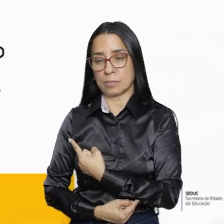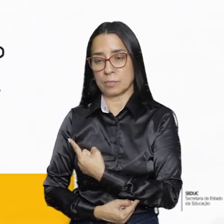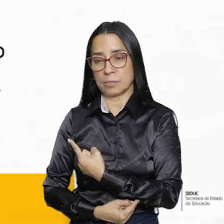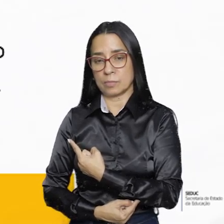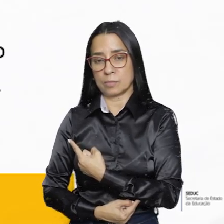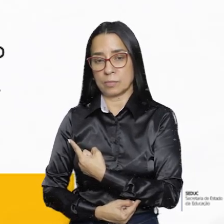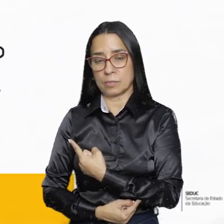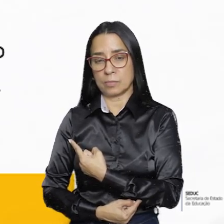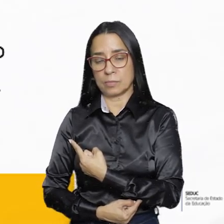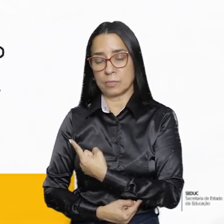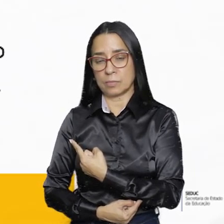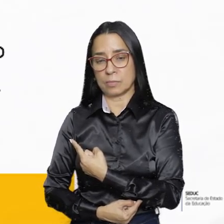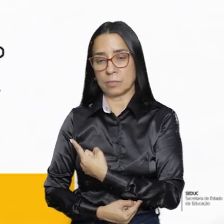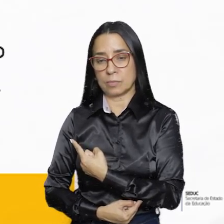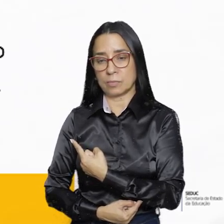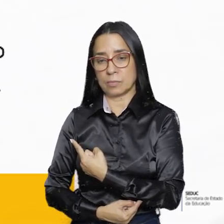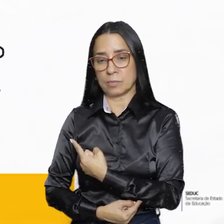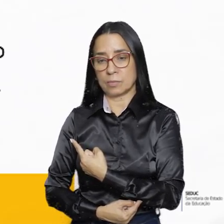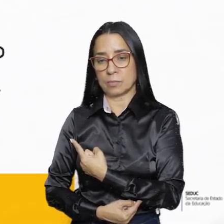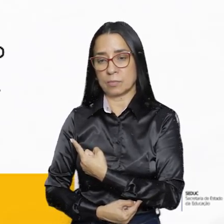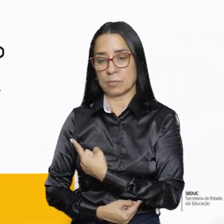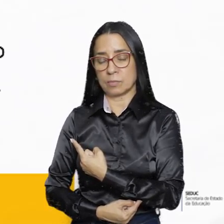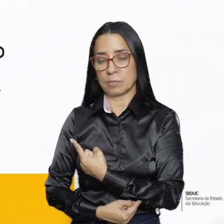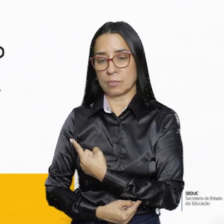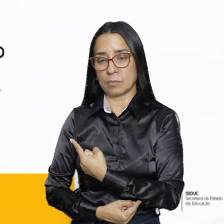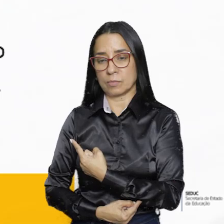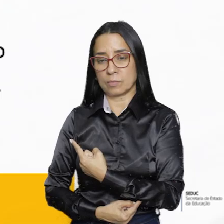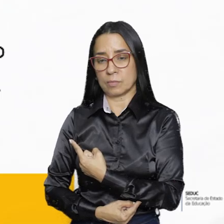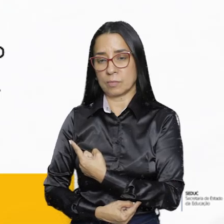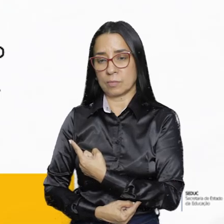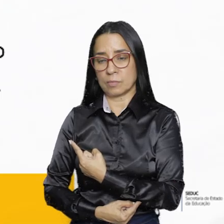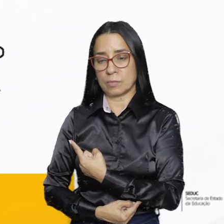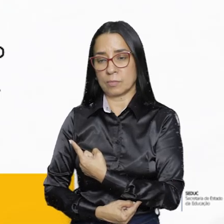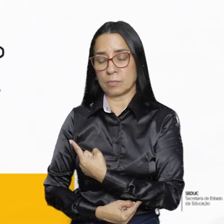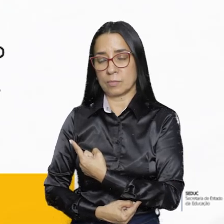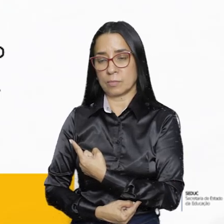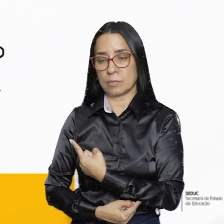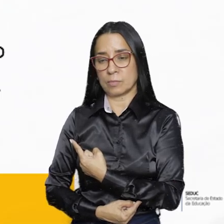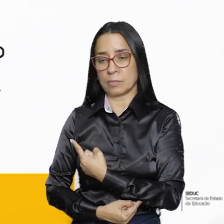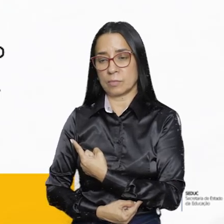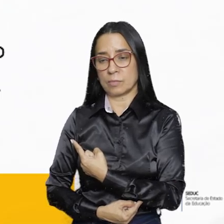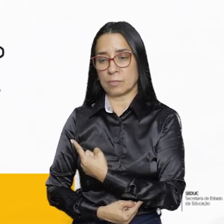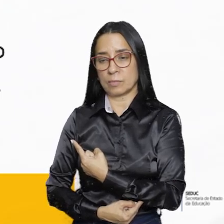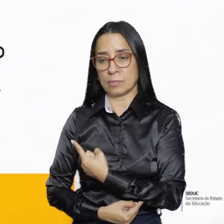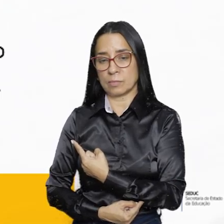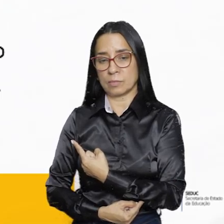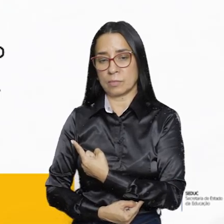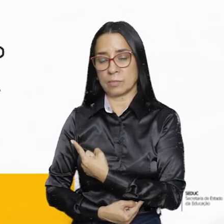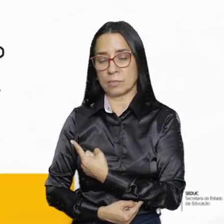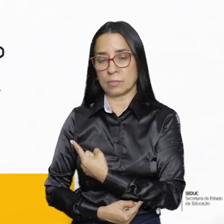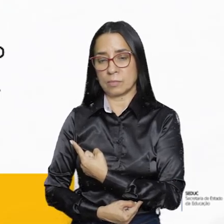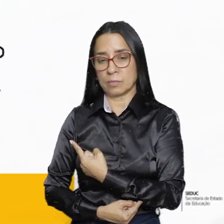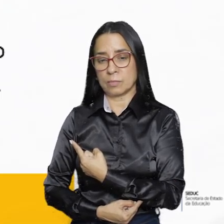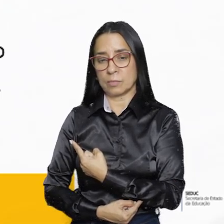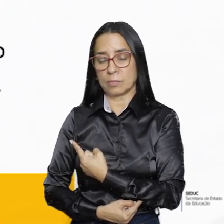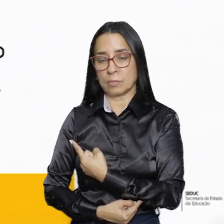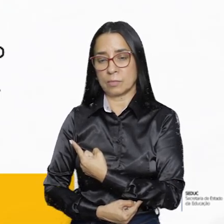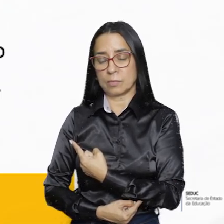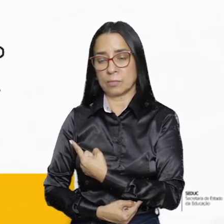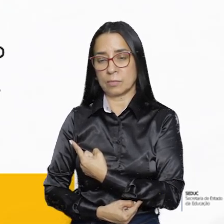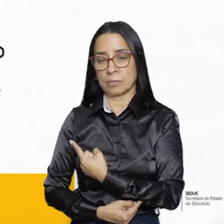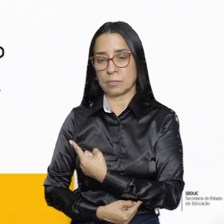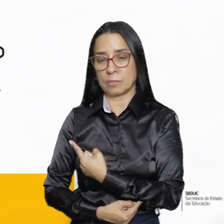Atlântico e Índico, ou enquanto aguardavam o embarque, muito mais ainda no mar. Outros